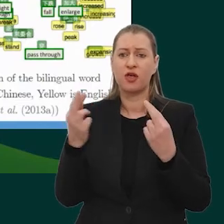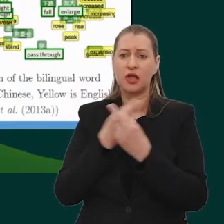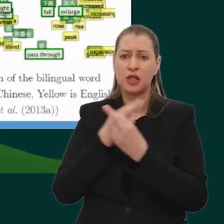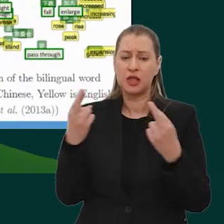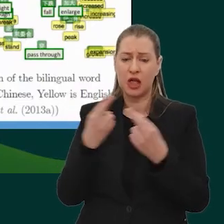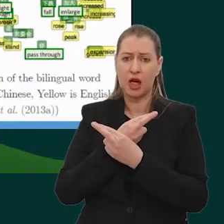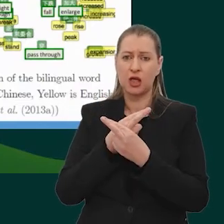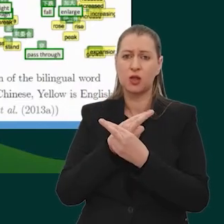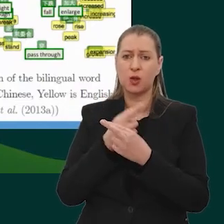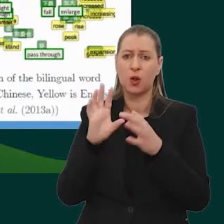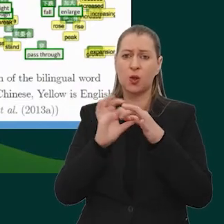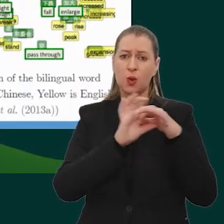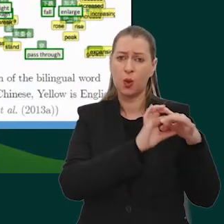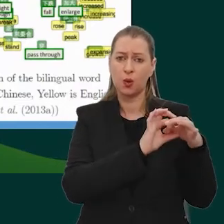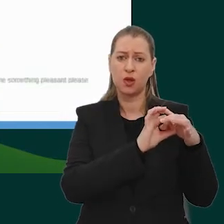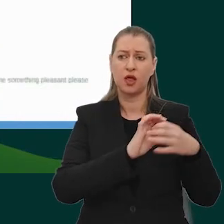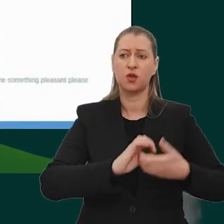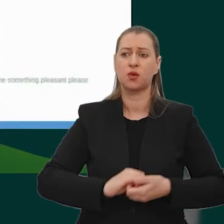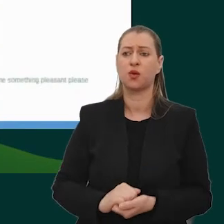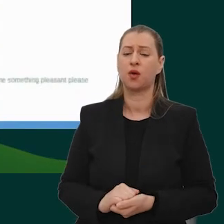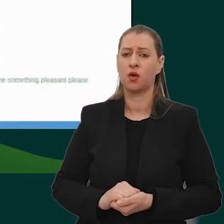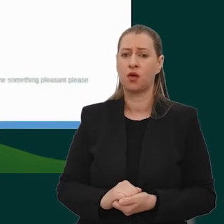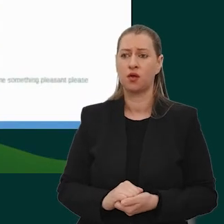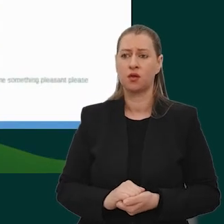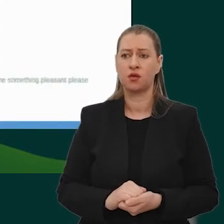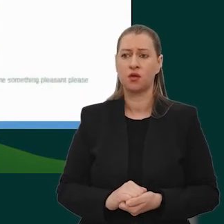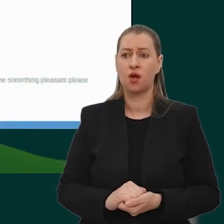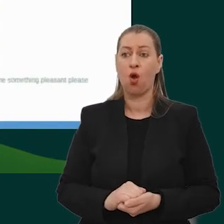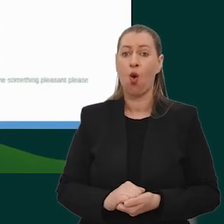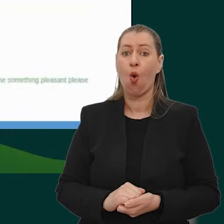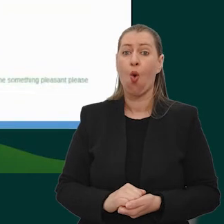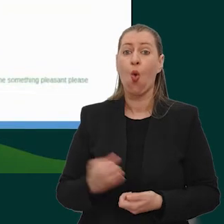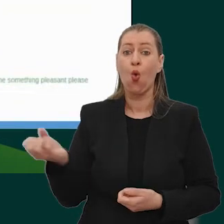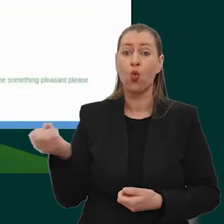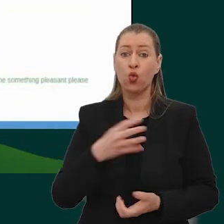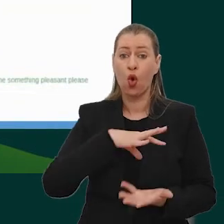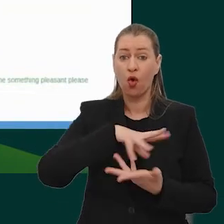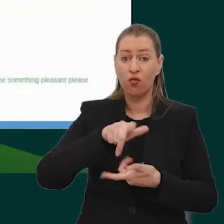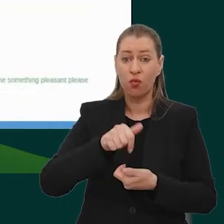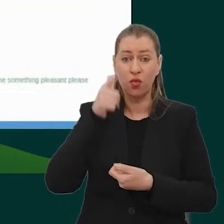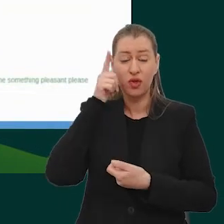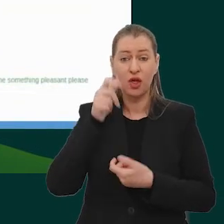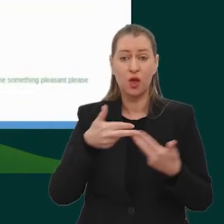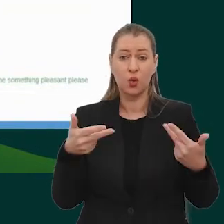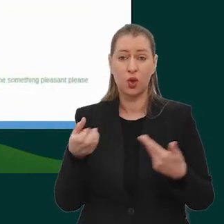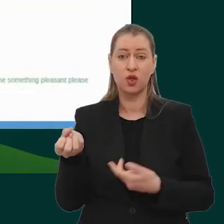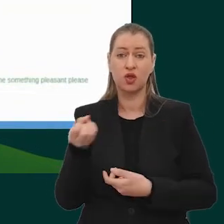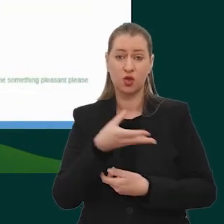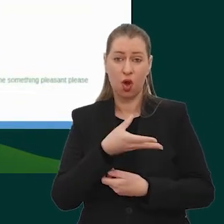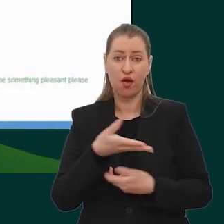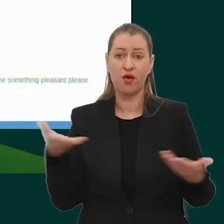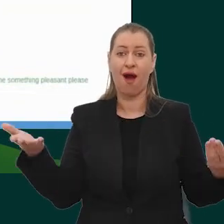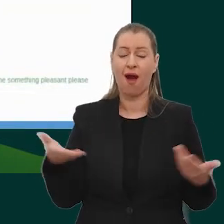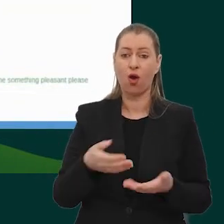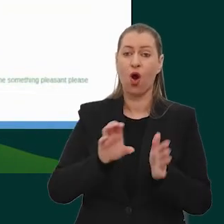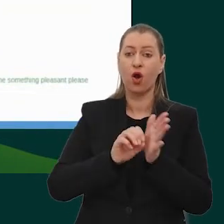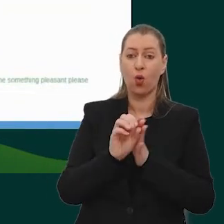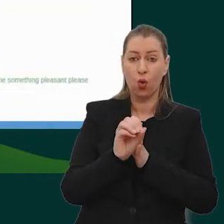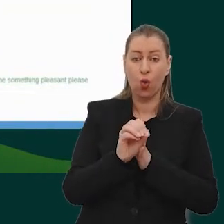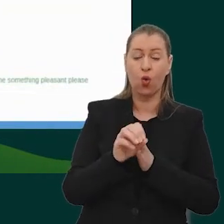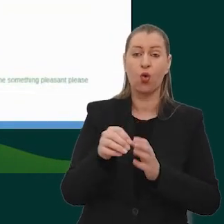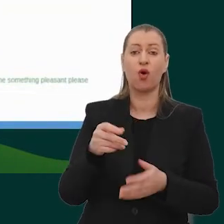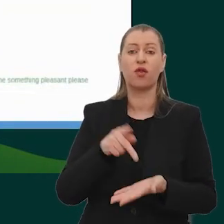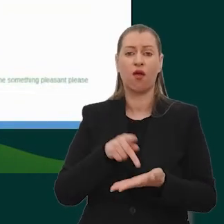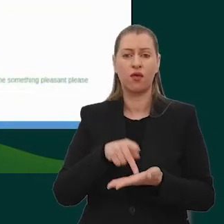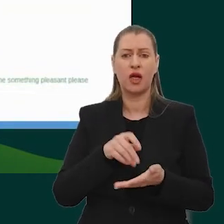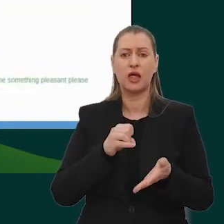um contexto para dentro de PLN. Mas o novo mundo, ele tá trazendo coisas novas. O Google agora, na verdade, se vocês